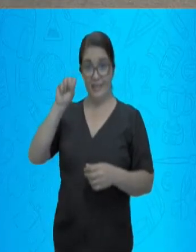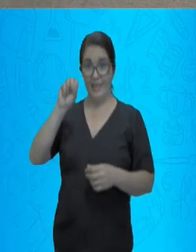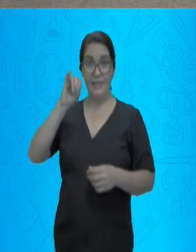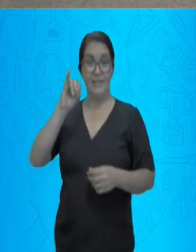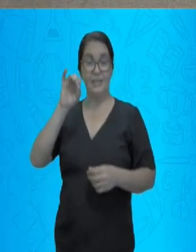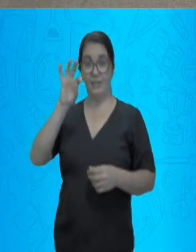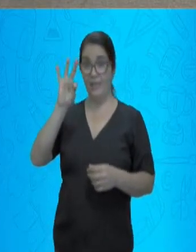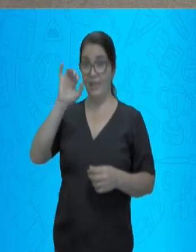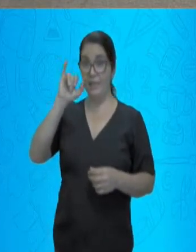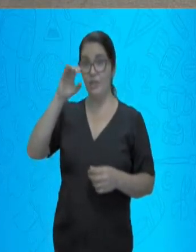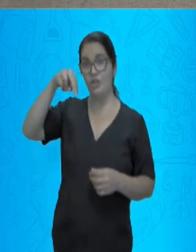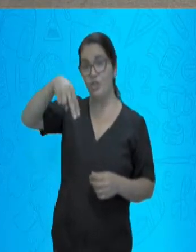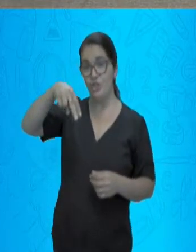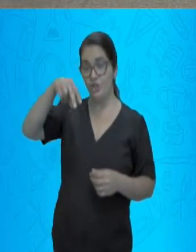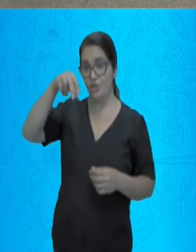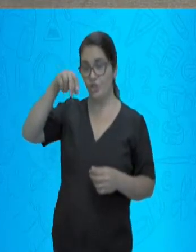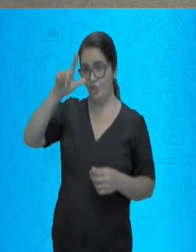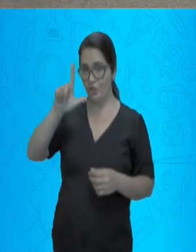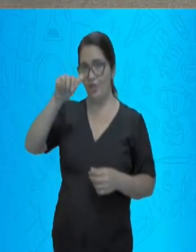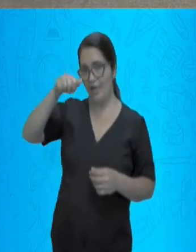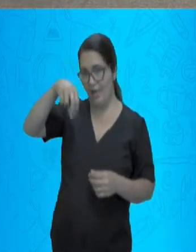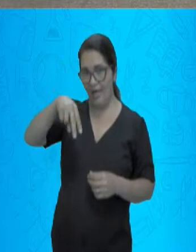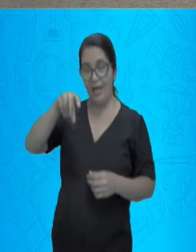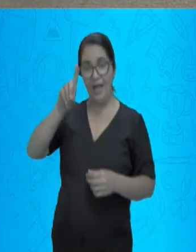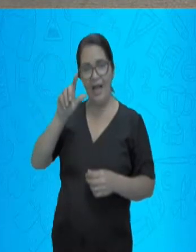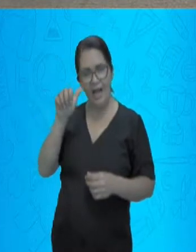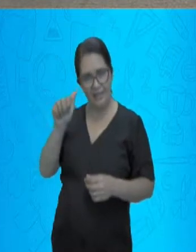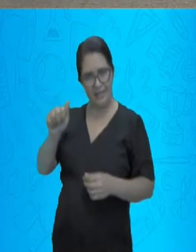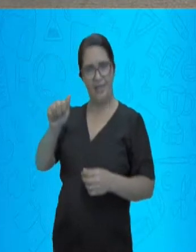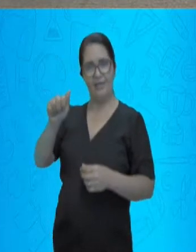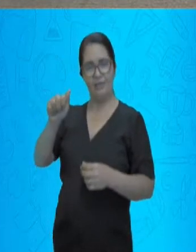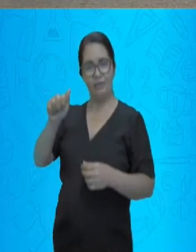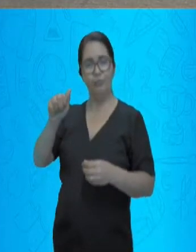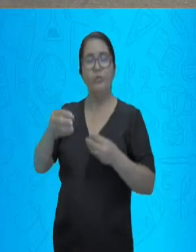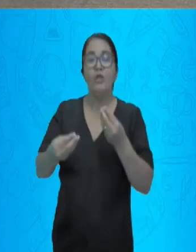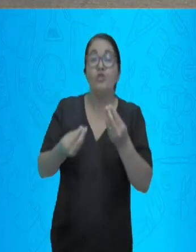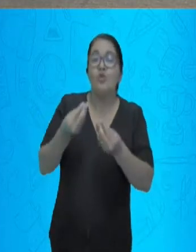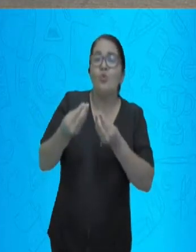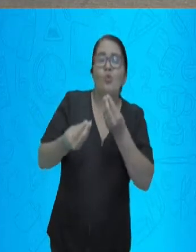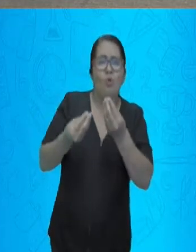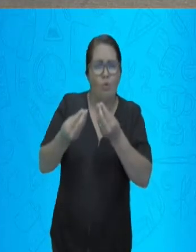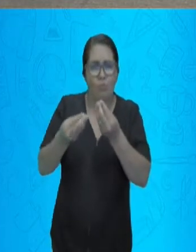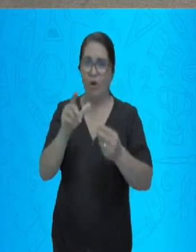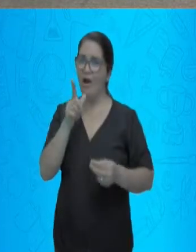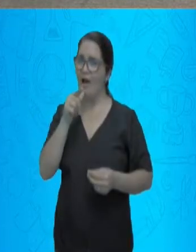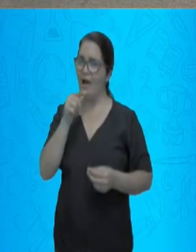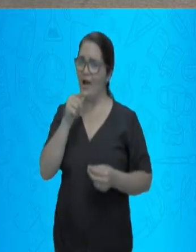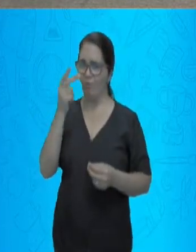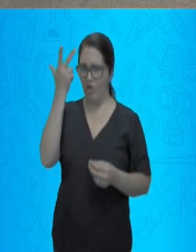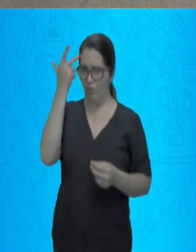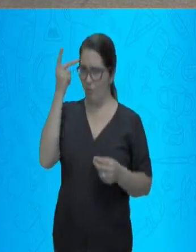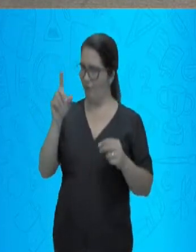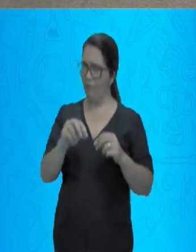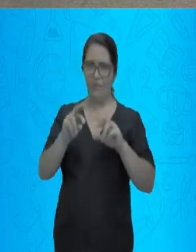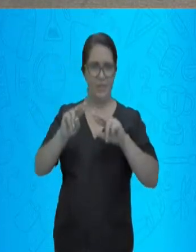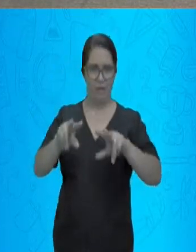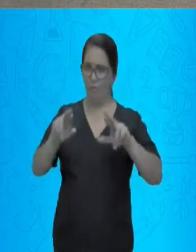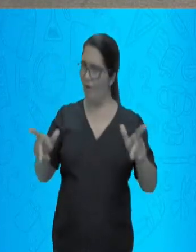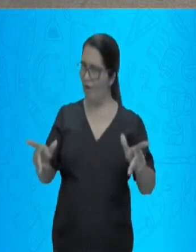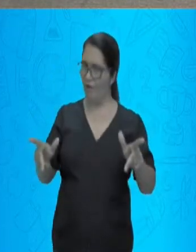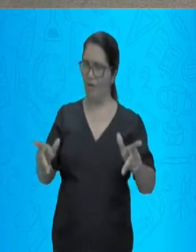uma substância química e não é essa água que a gente bebe, não. A